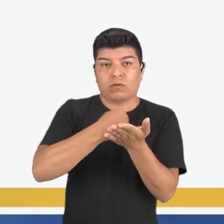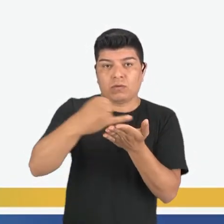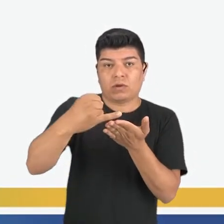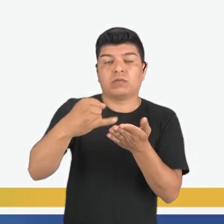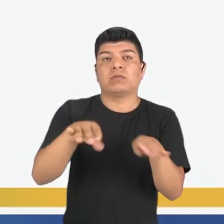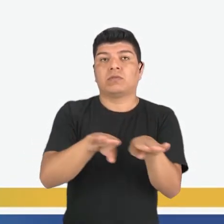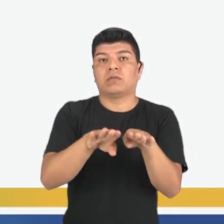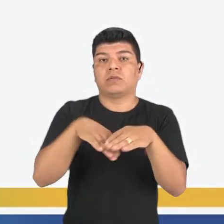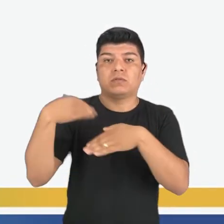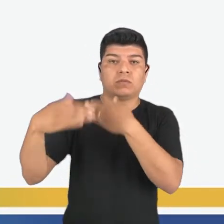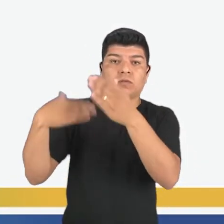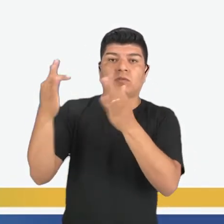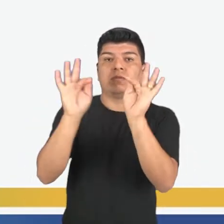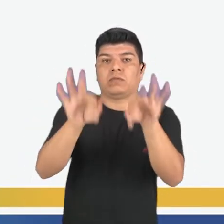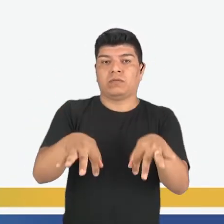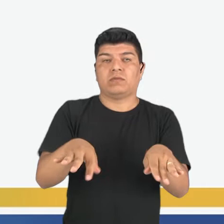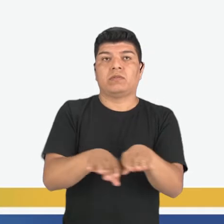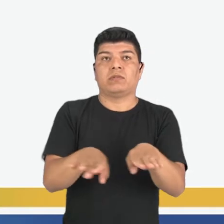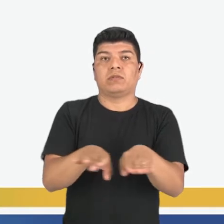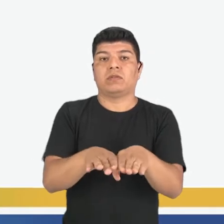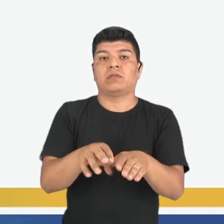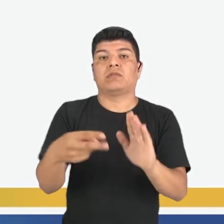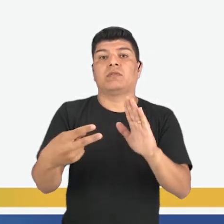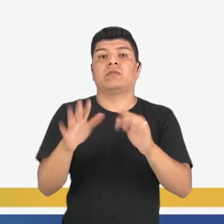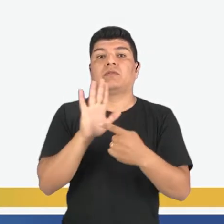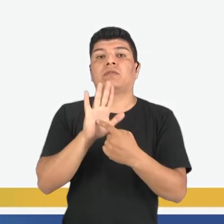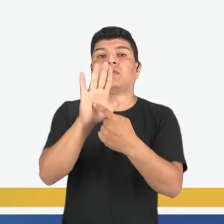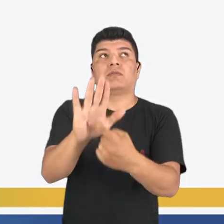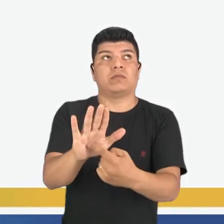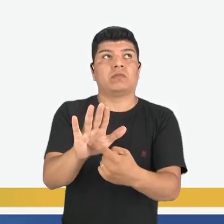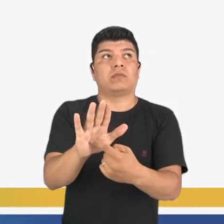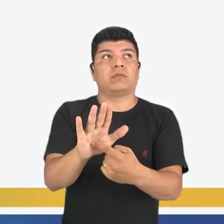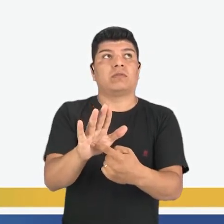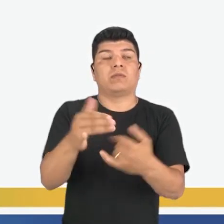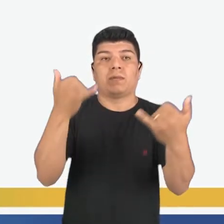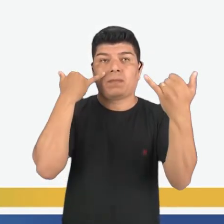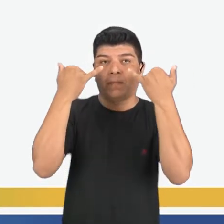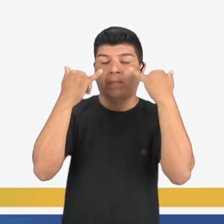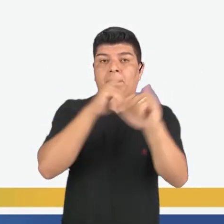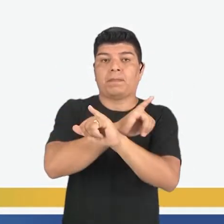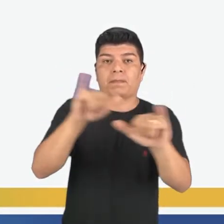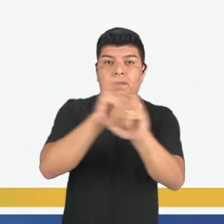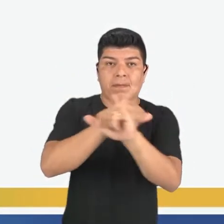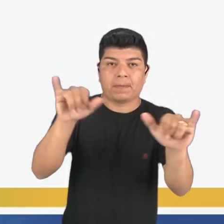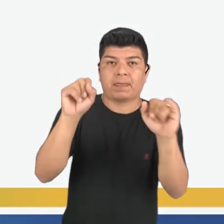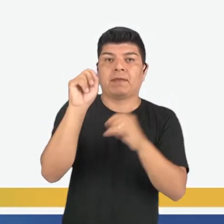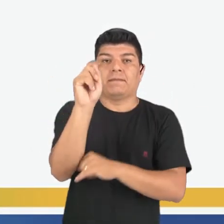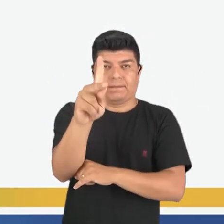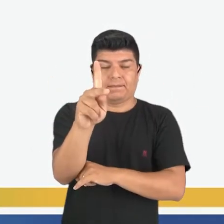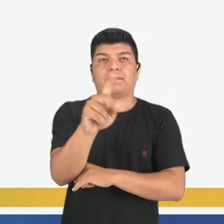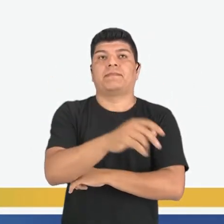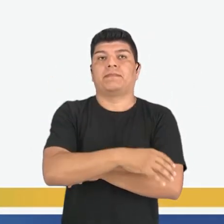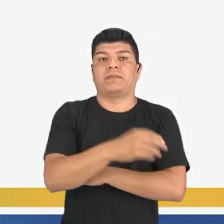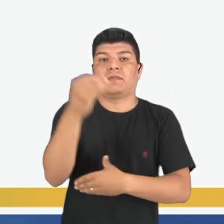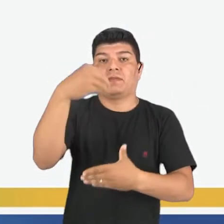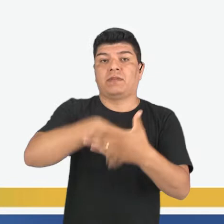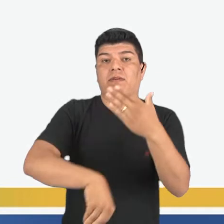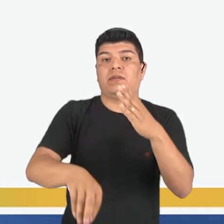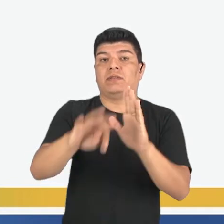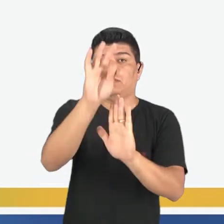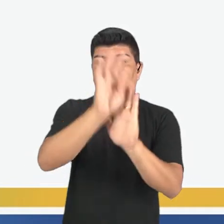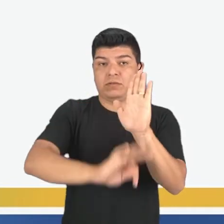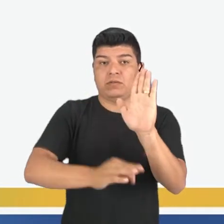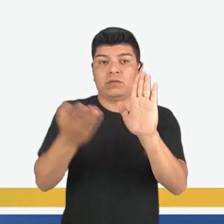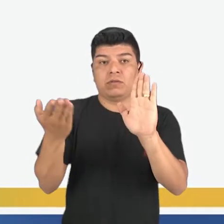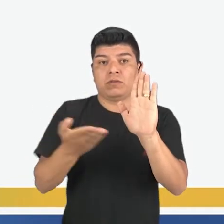introdução, desenvolvimento e conclusão do que se pretende informar, ok? A informação está dentro do corpo do